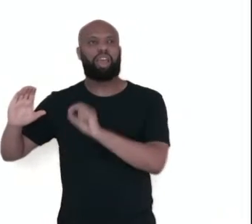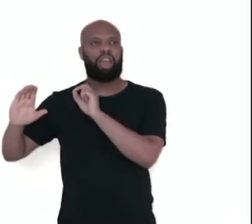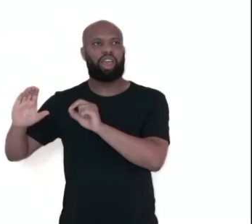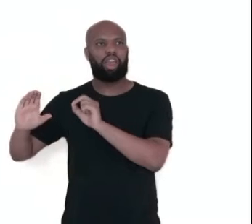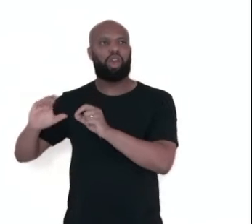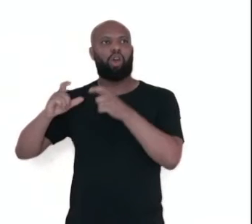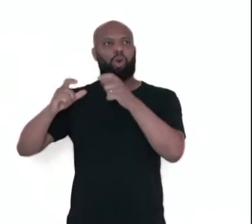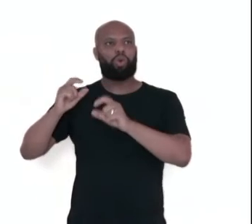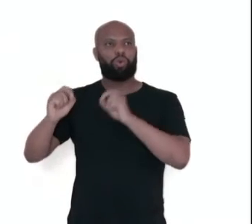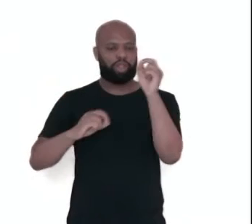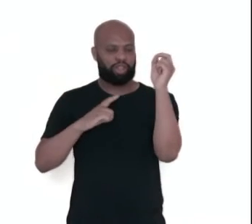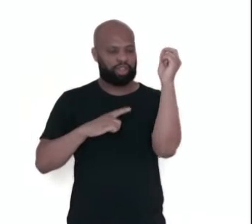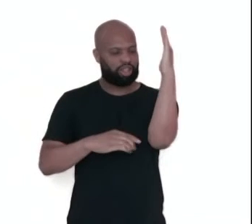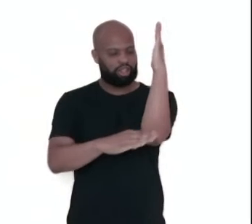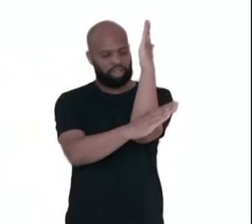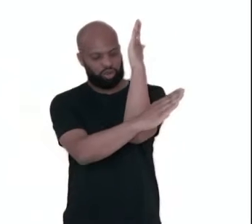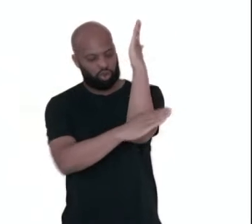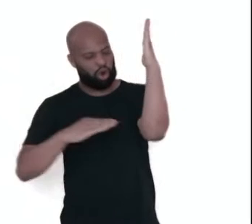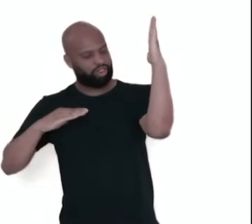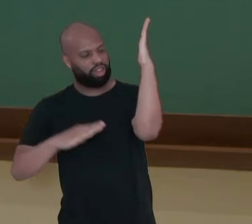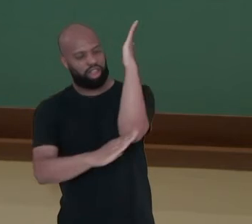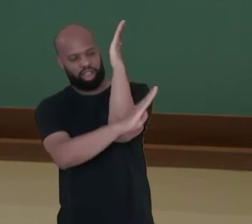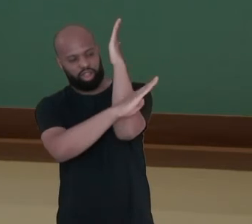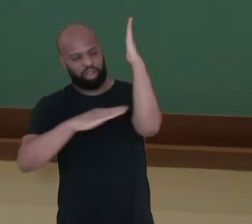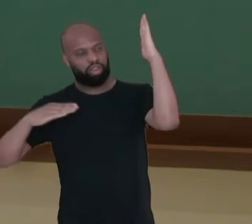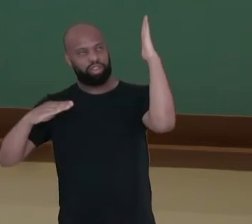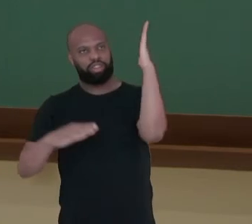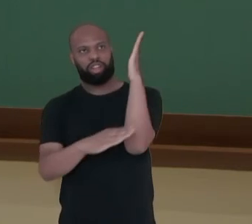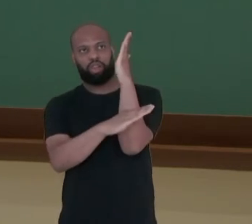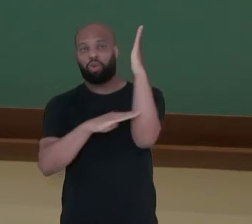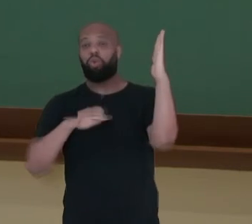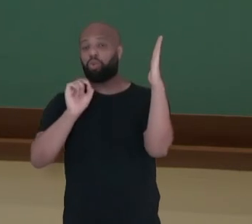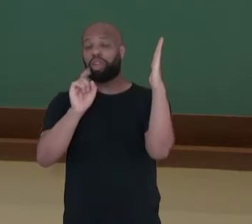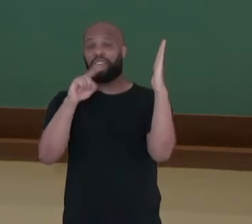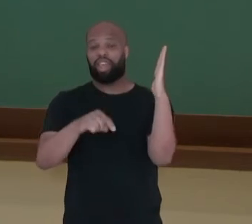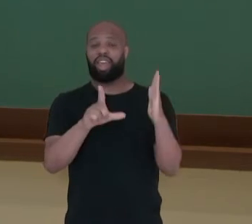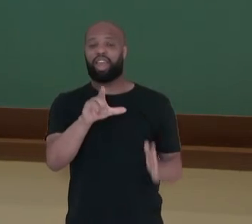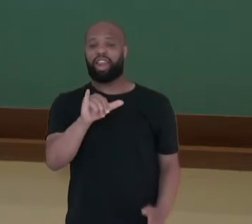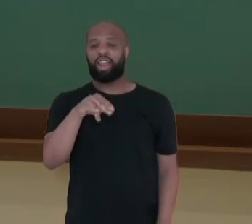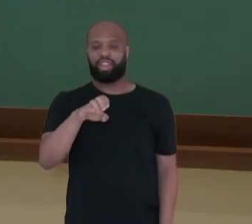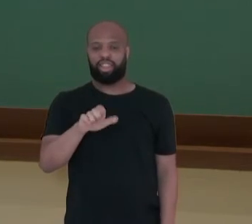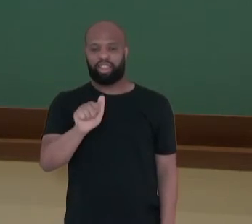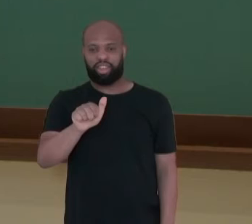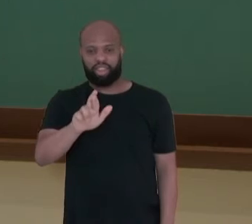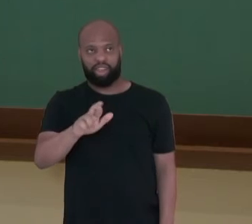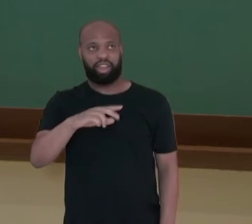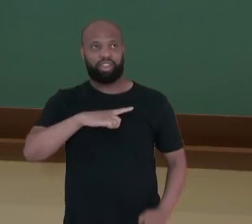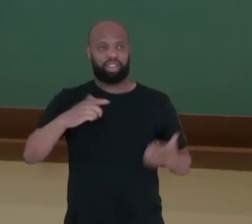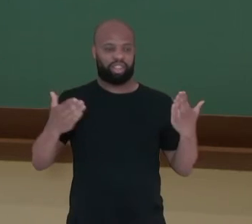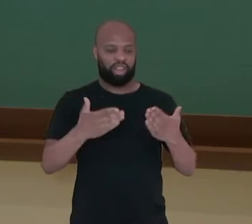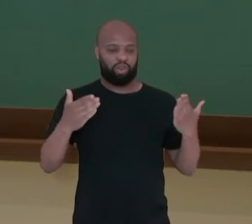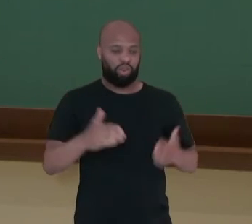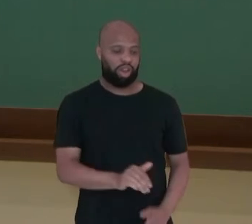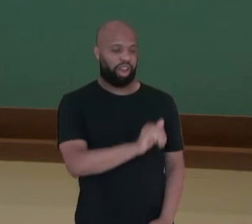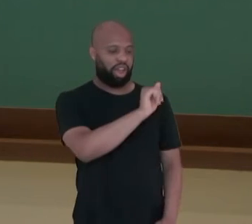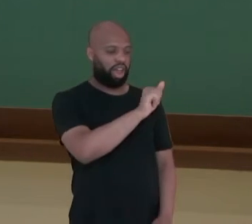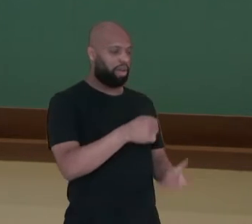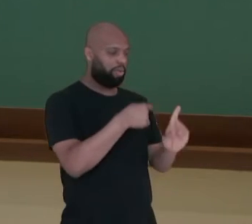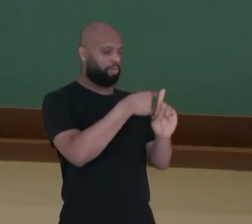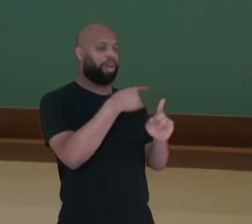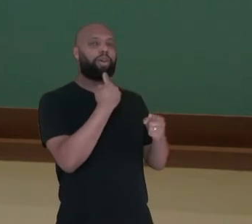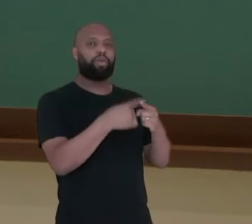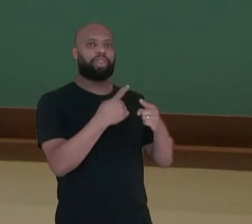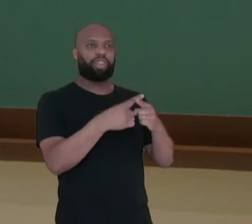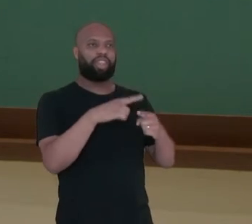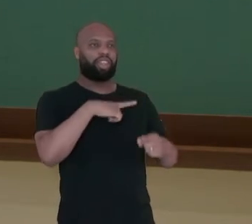eixo Y, os dois, ó, coeficiente linear. Nesse caso aqui, o A é positivo, porque está feliz, está